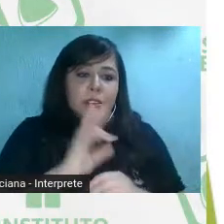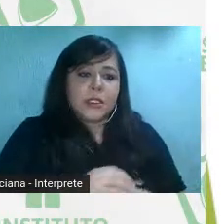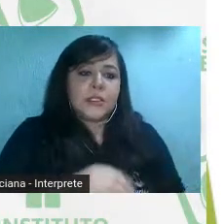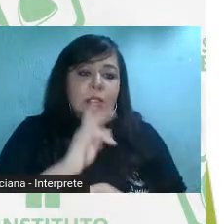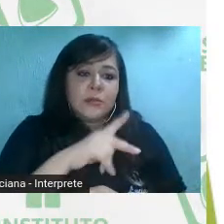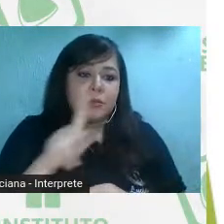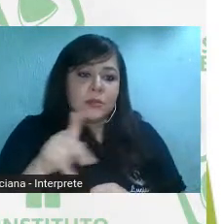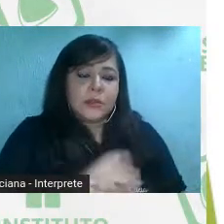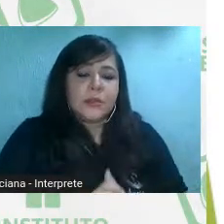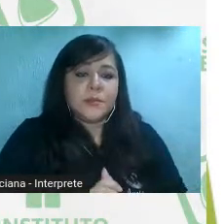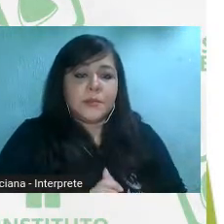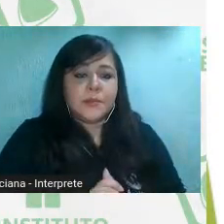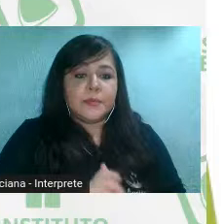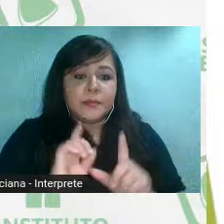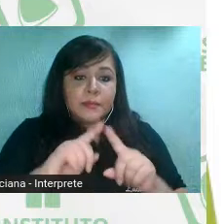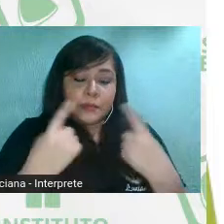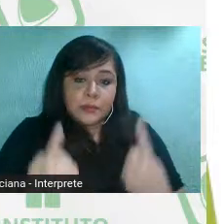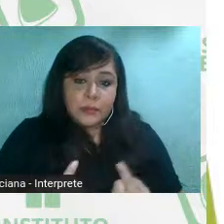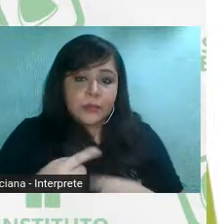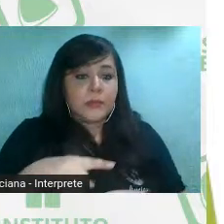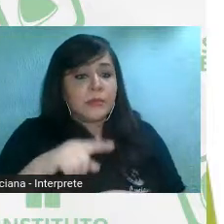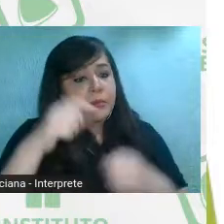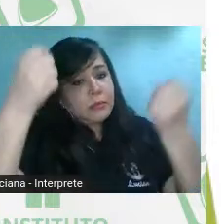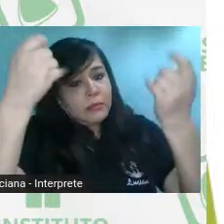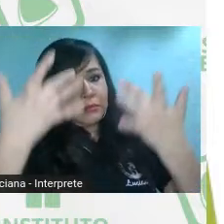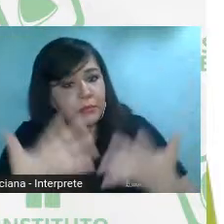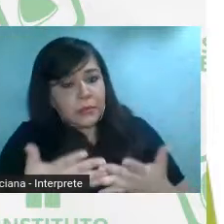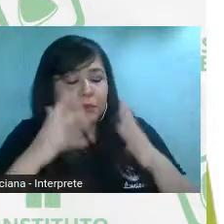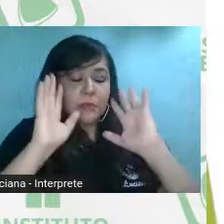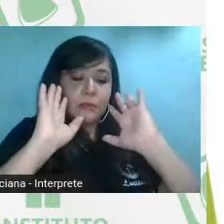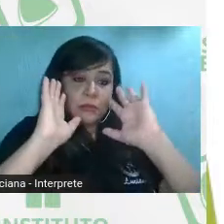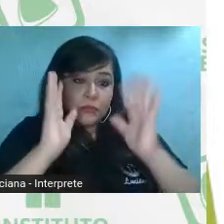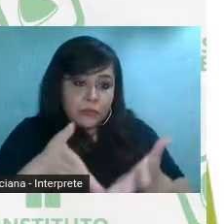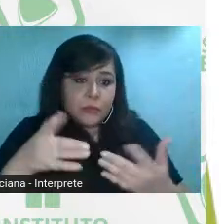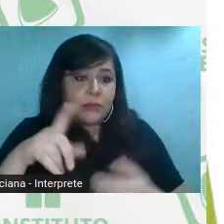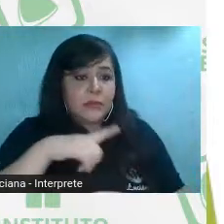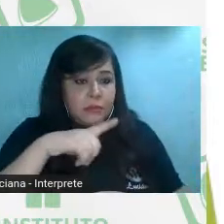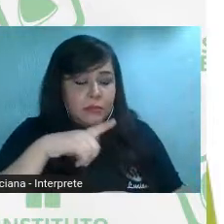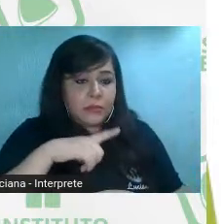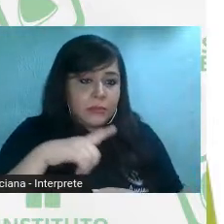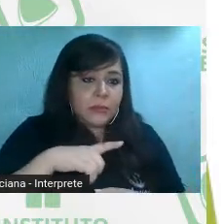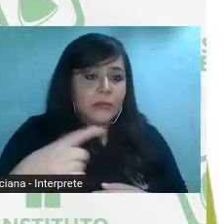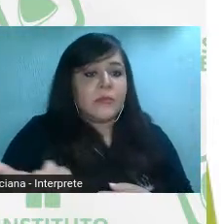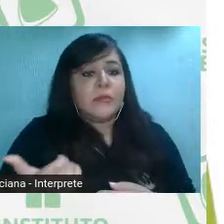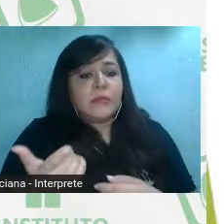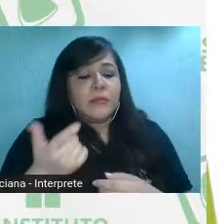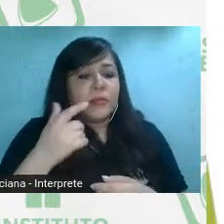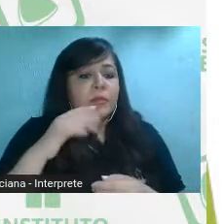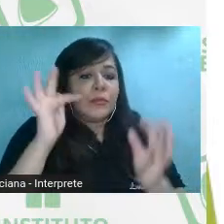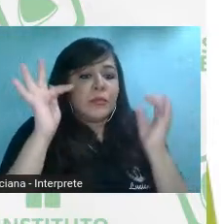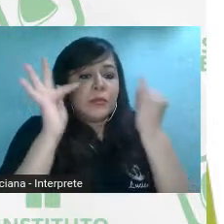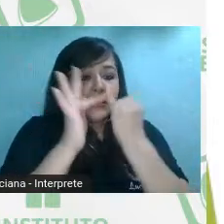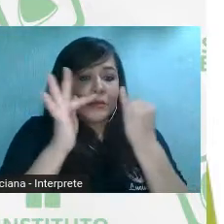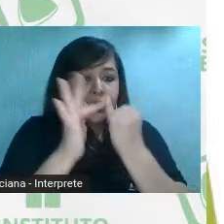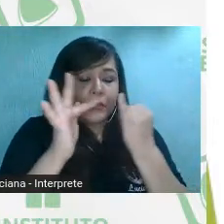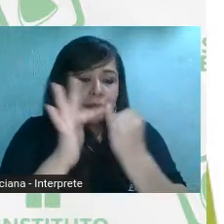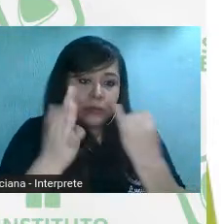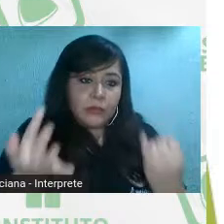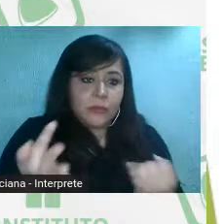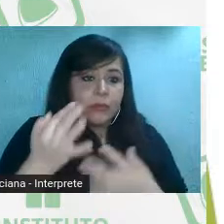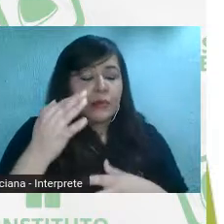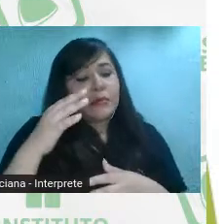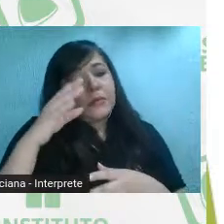relatos que nós vamos apresentar aqui, né, eles ocorreram no IFBA, no campus Camaçari, durante o período de novembro de 2020 a maio